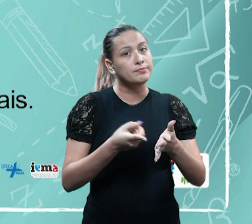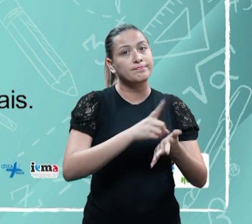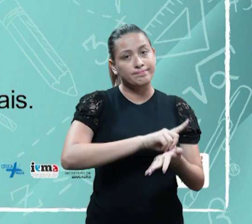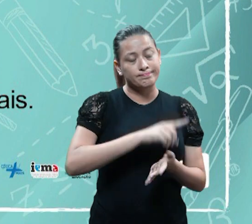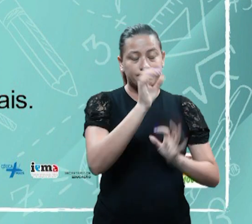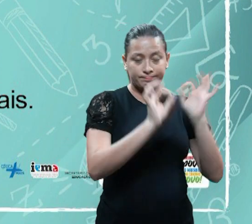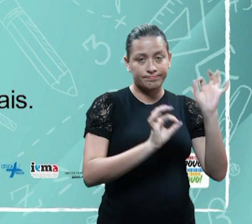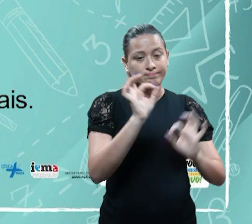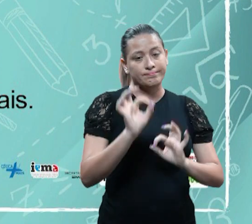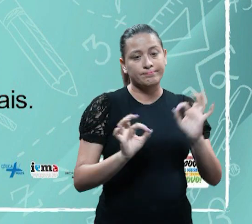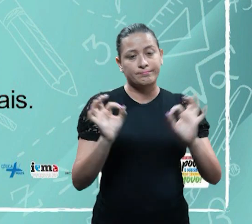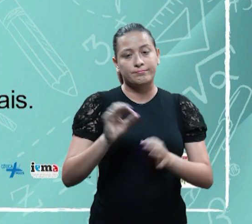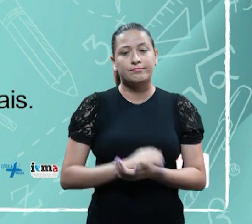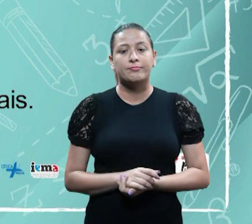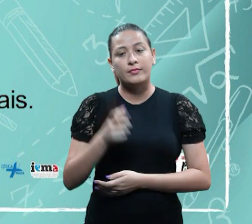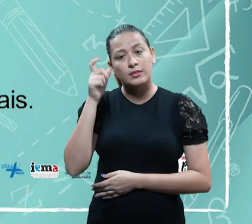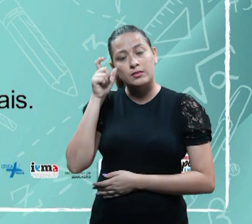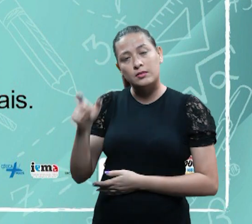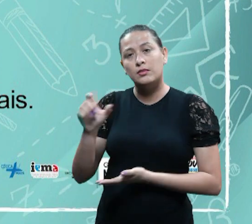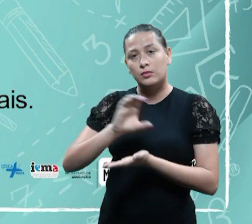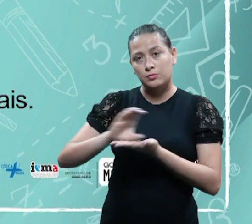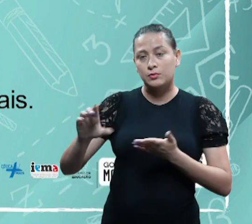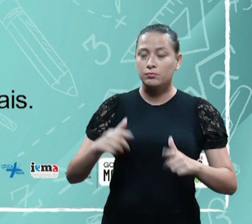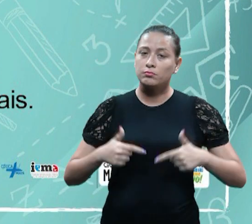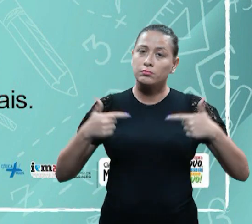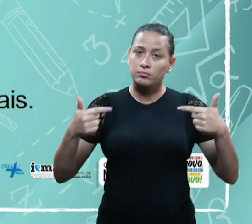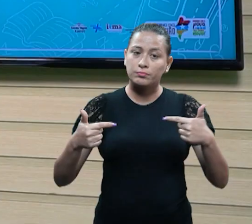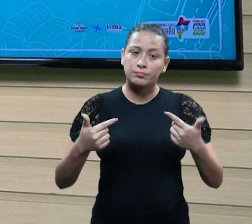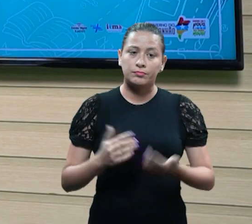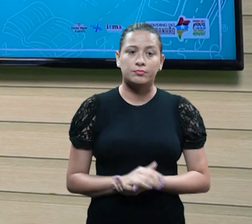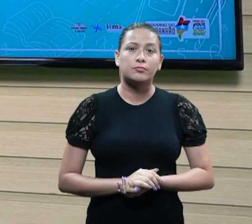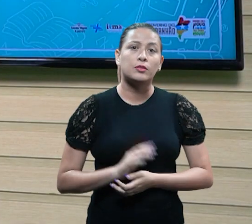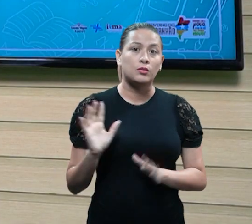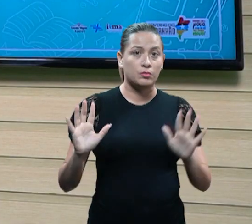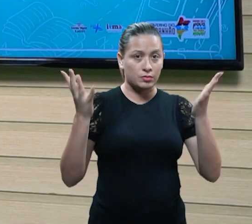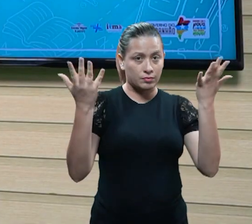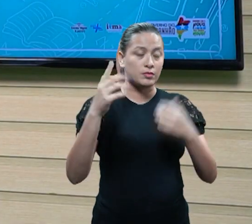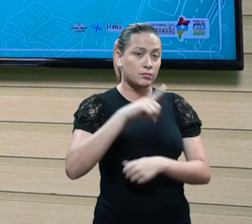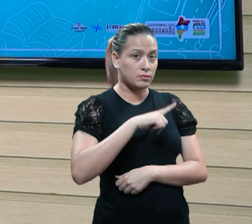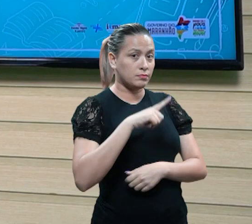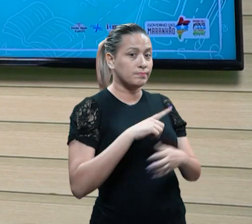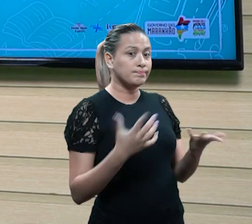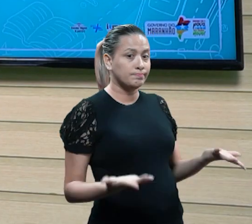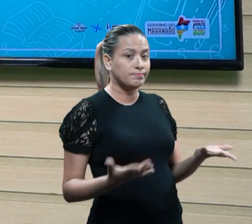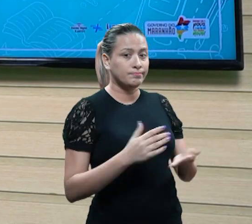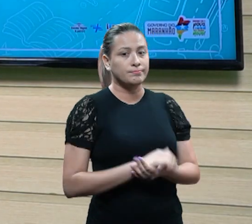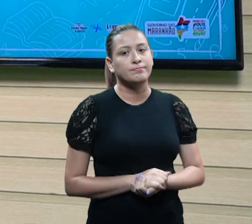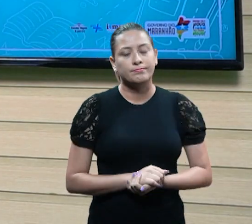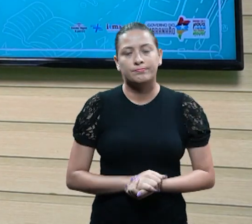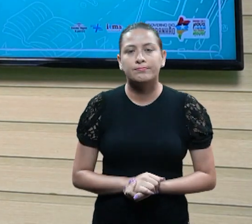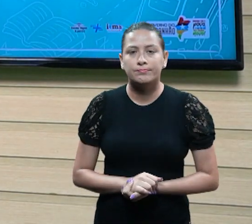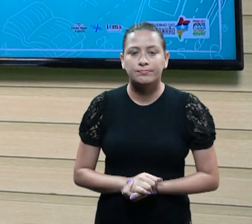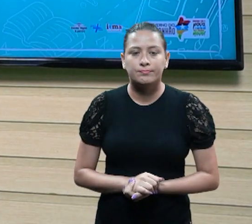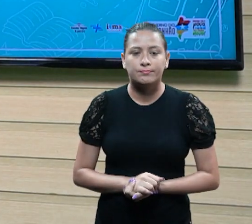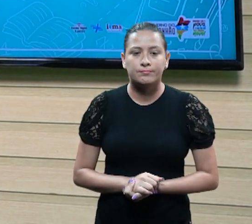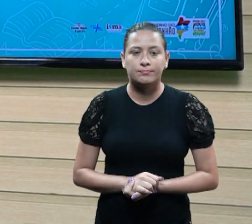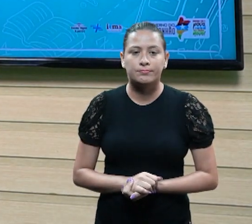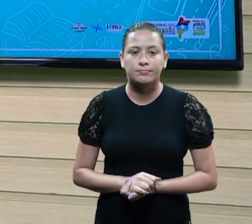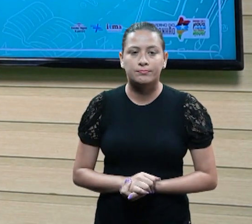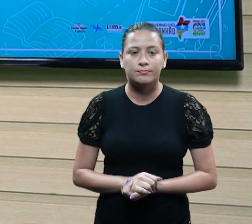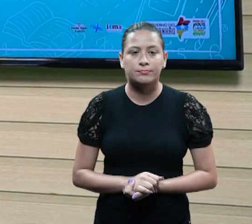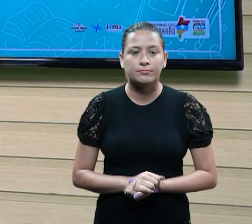né? Existência ou interesse de patrocinadores potenciais. Meu evento vai ter um patrocinador